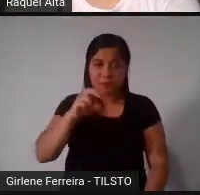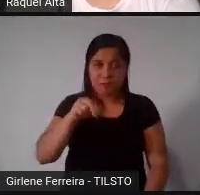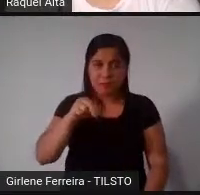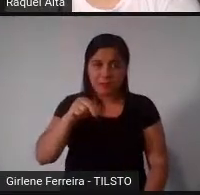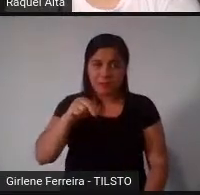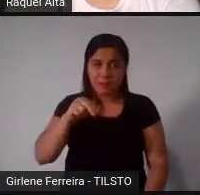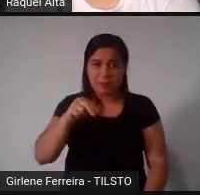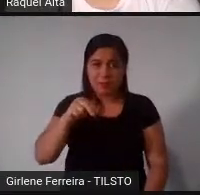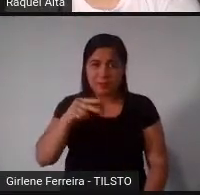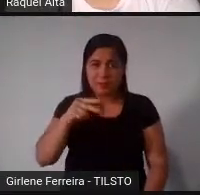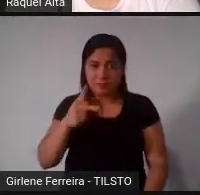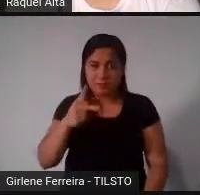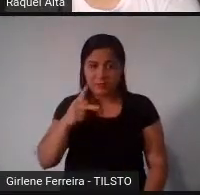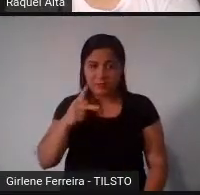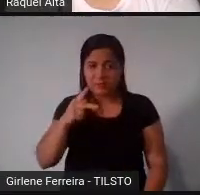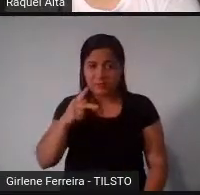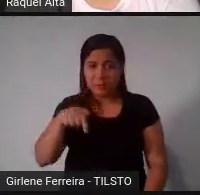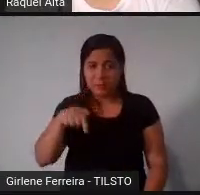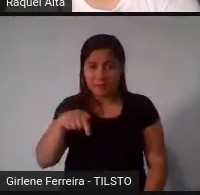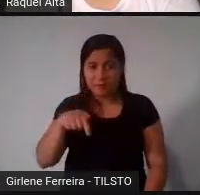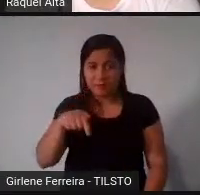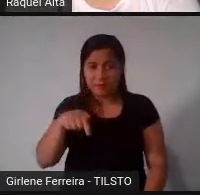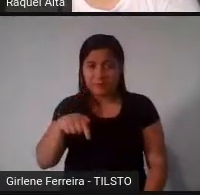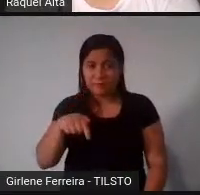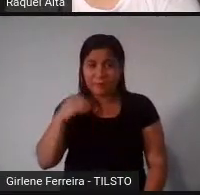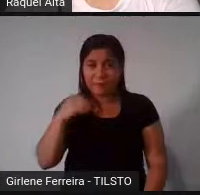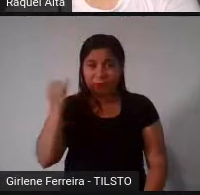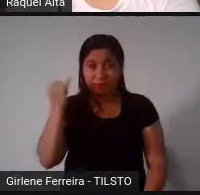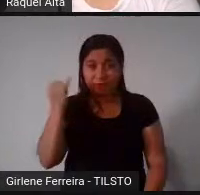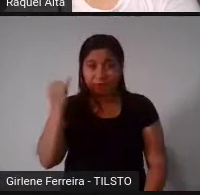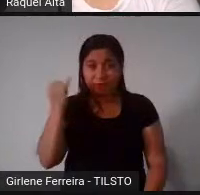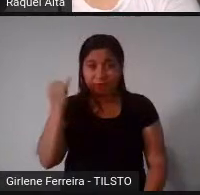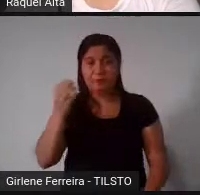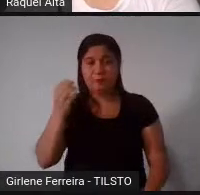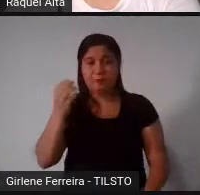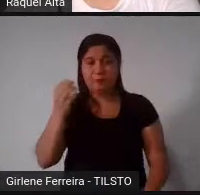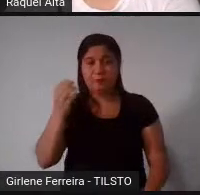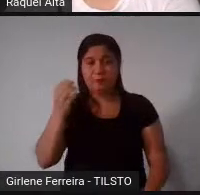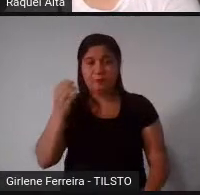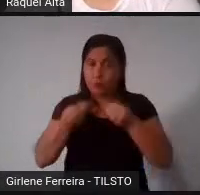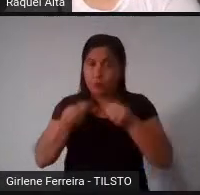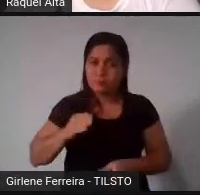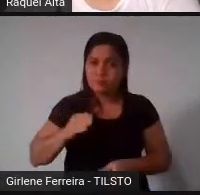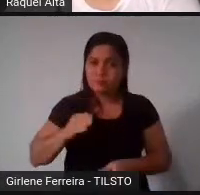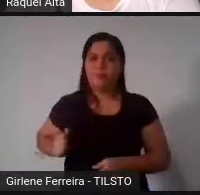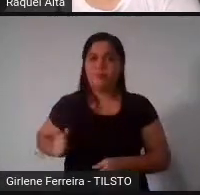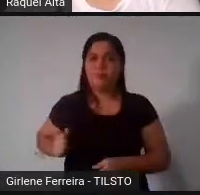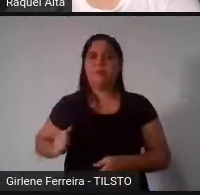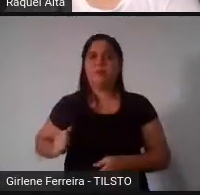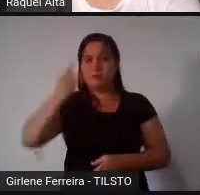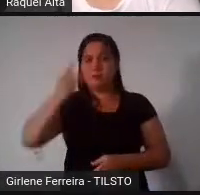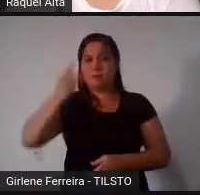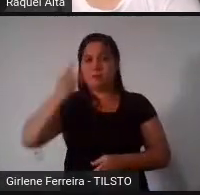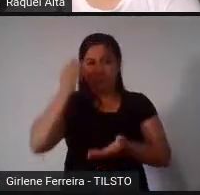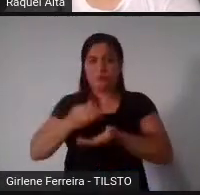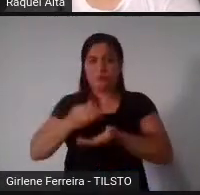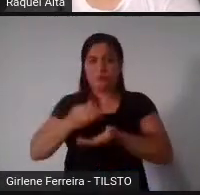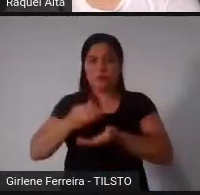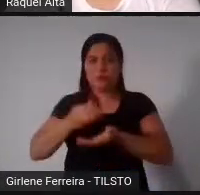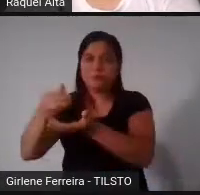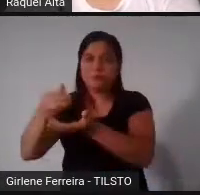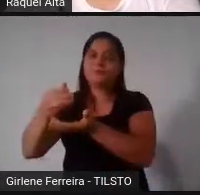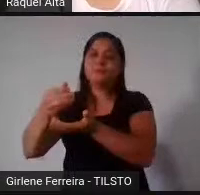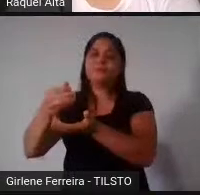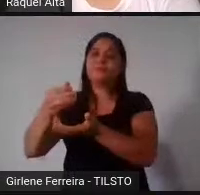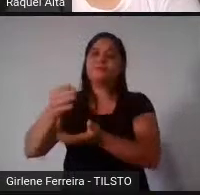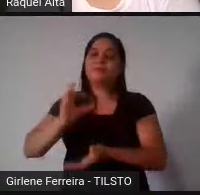estudo para os medalhistas. Então, a gente incentiva muito que as pessoas participe dessas Olimpíadas, porque, como eu